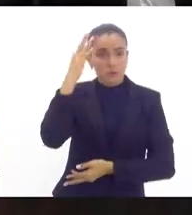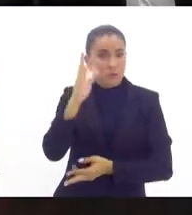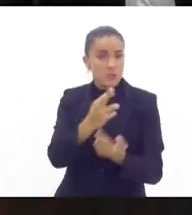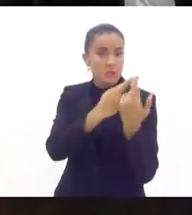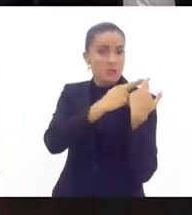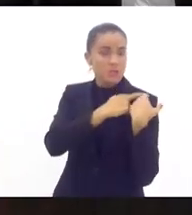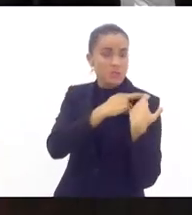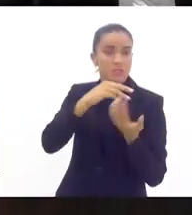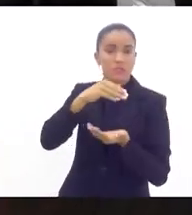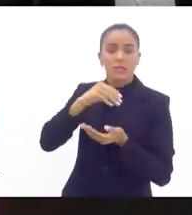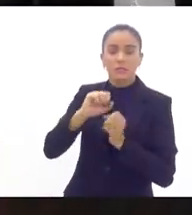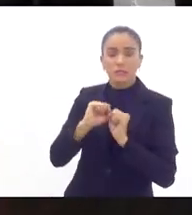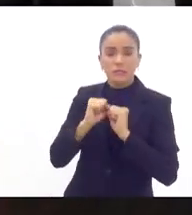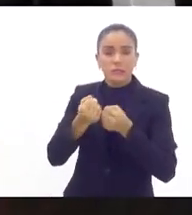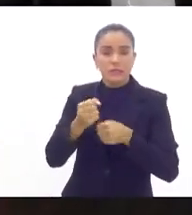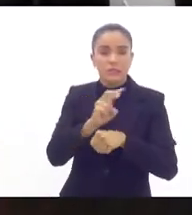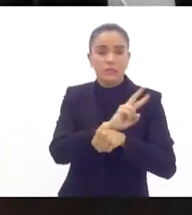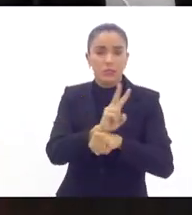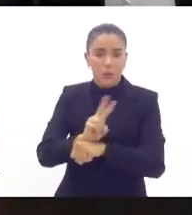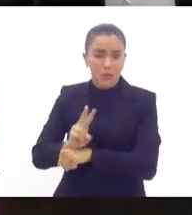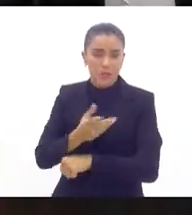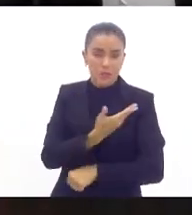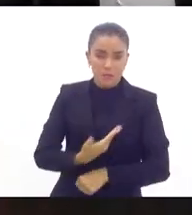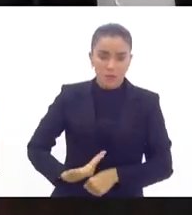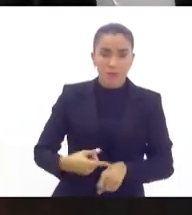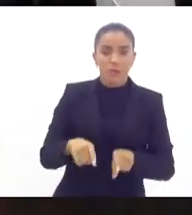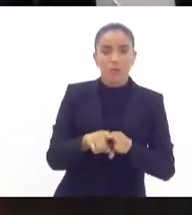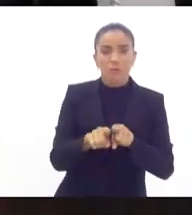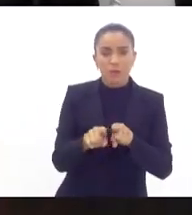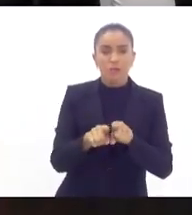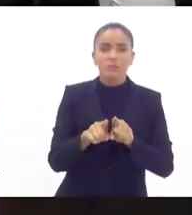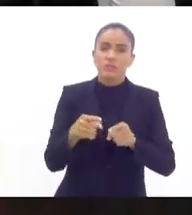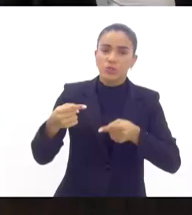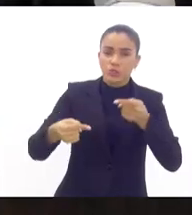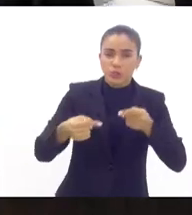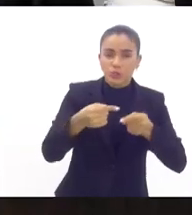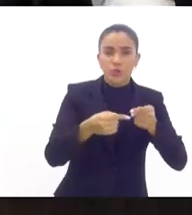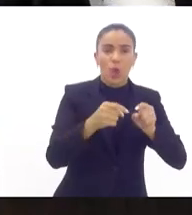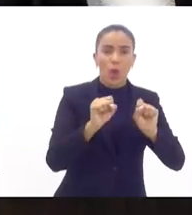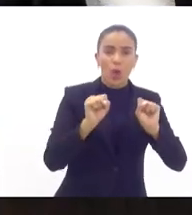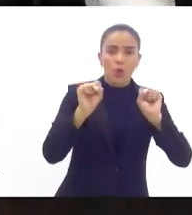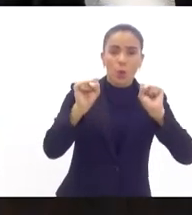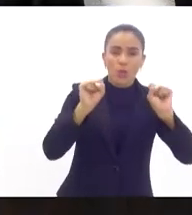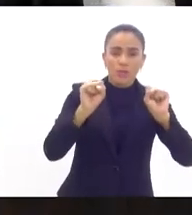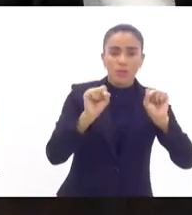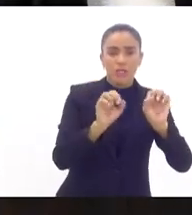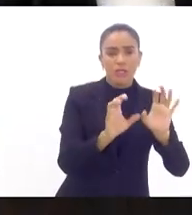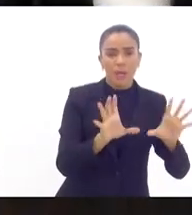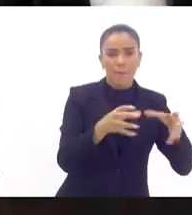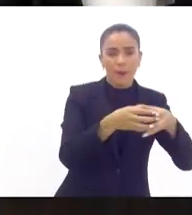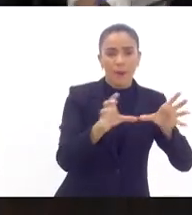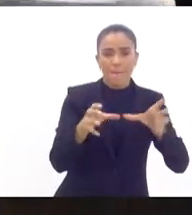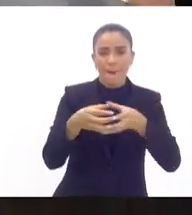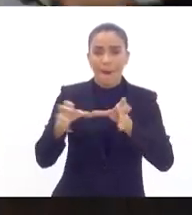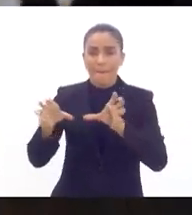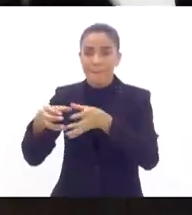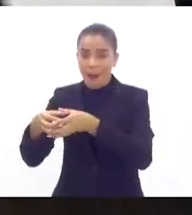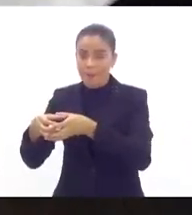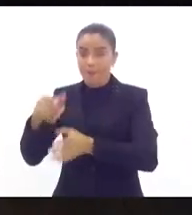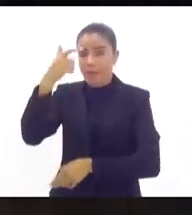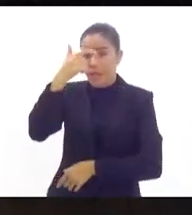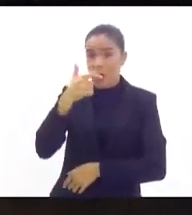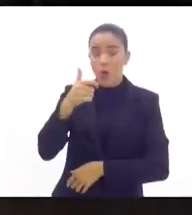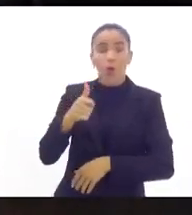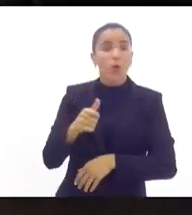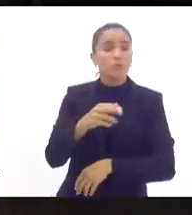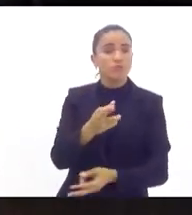com as ordens pública né discutindo também com as torcidas organizadas eu eu como chefe da Polícia